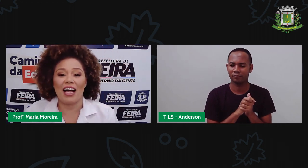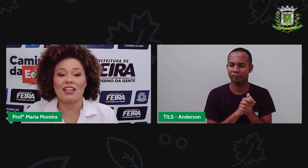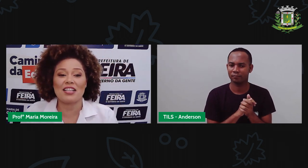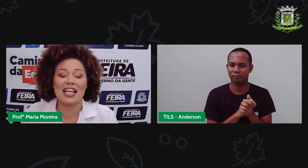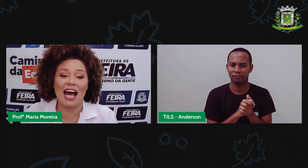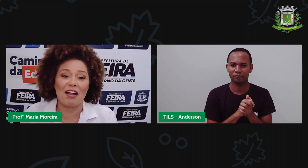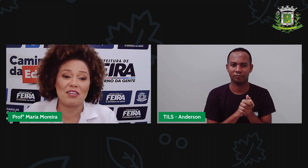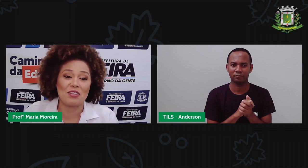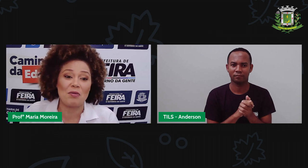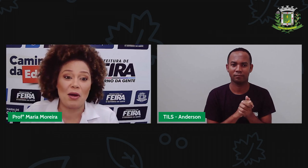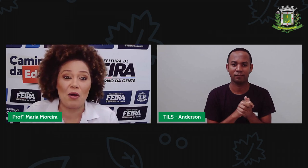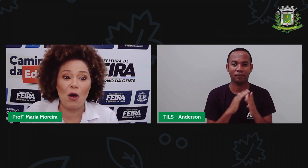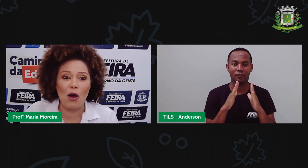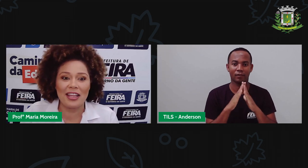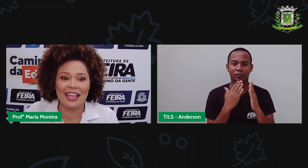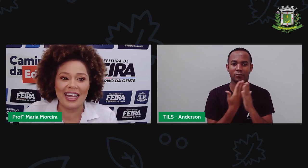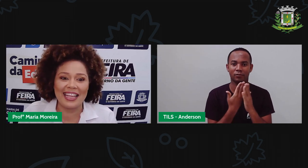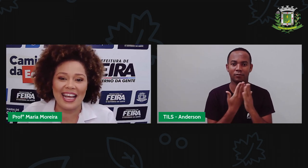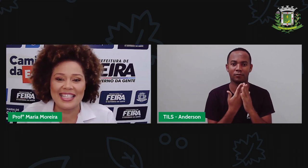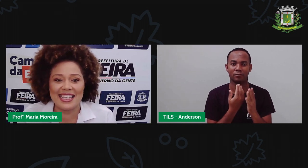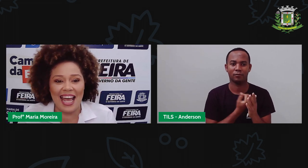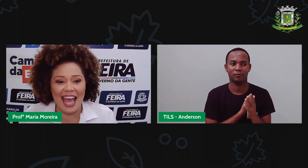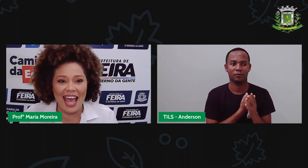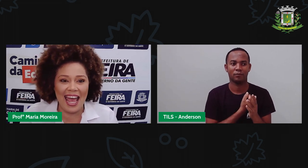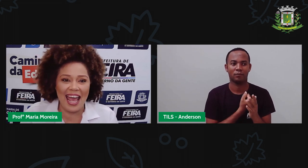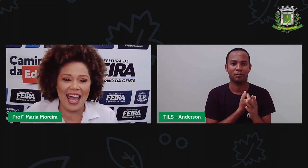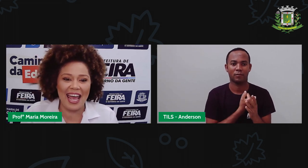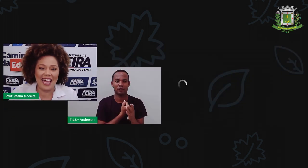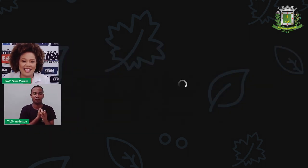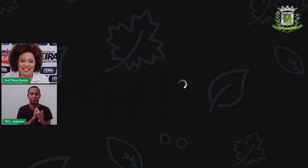Vamos lá, nossa aula de número 87!